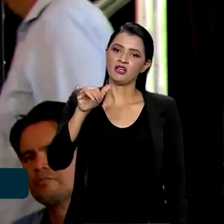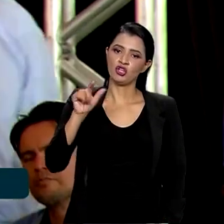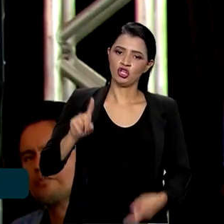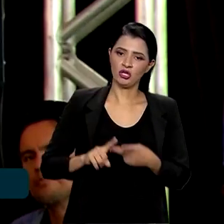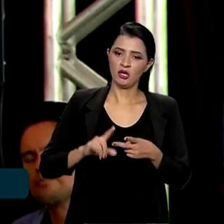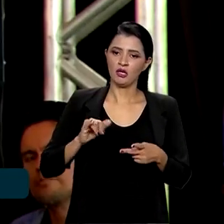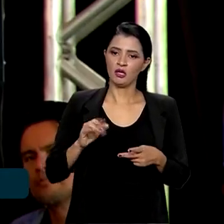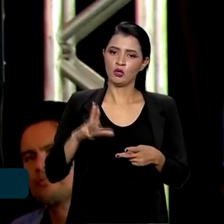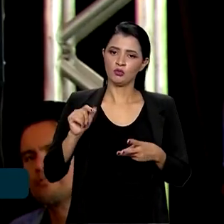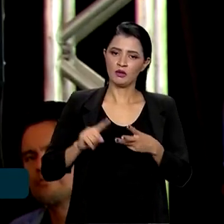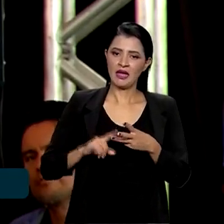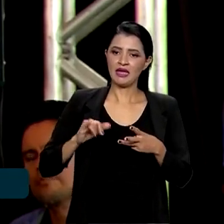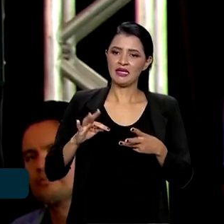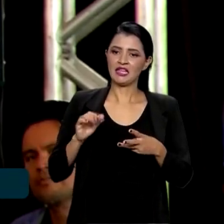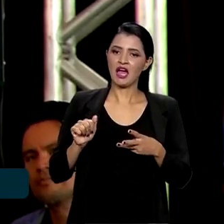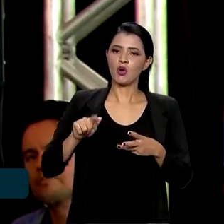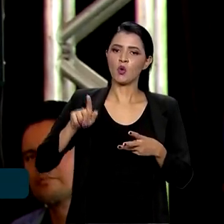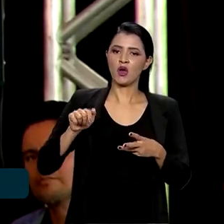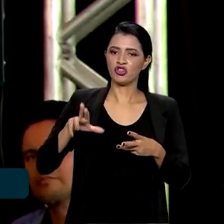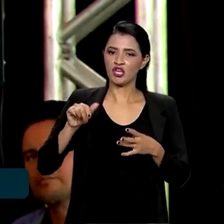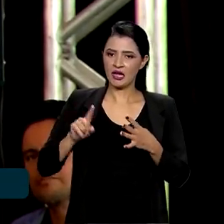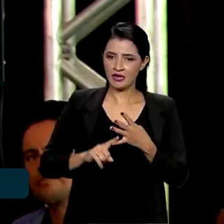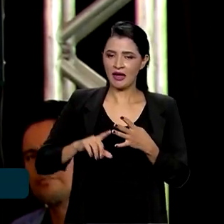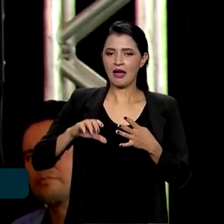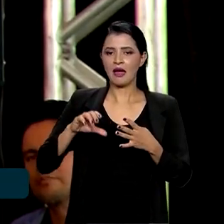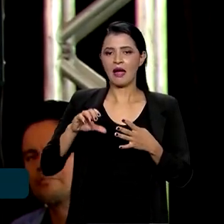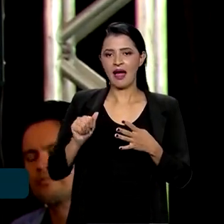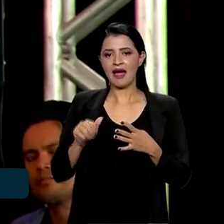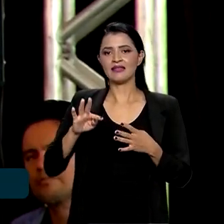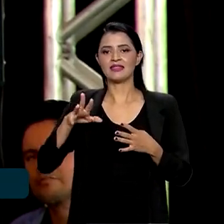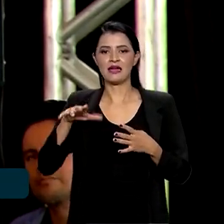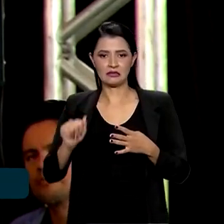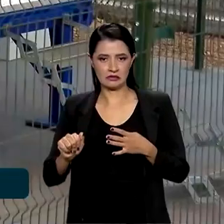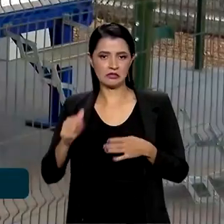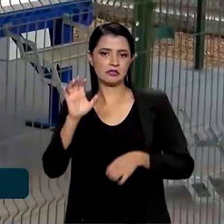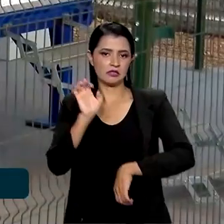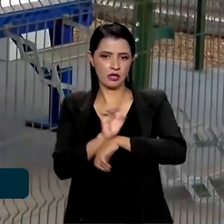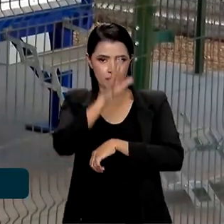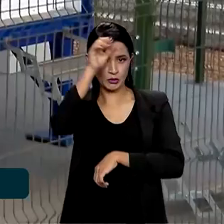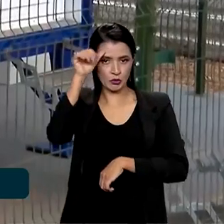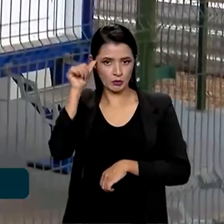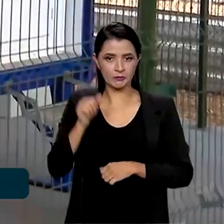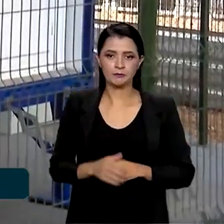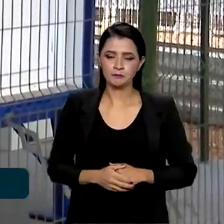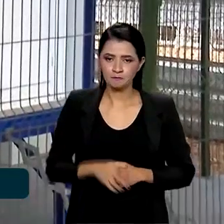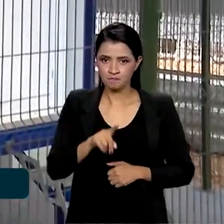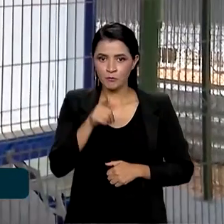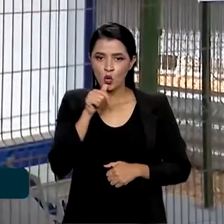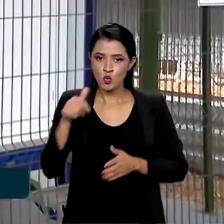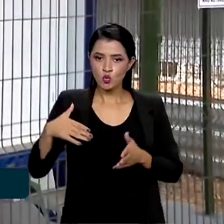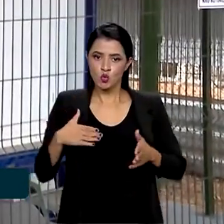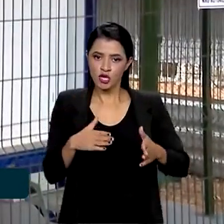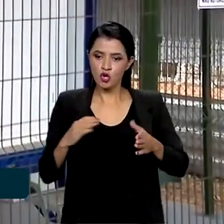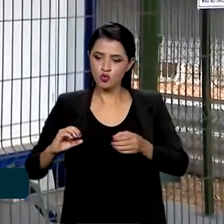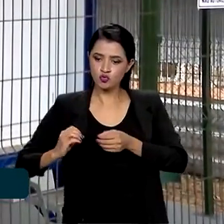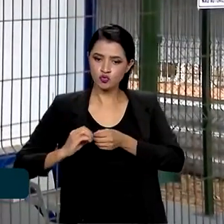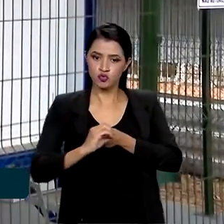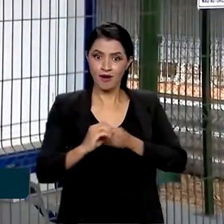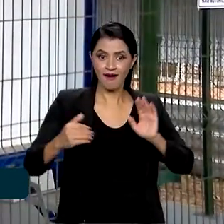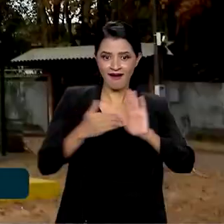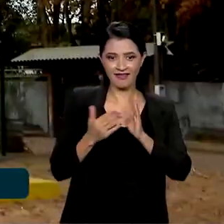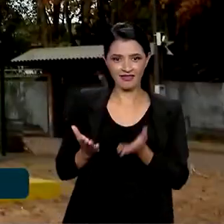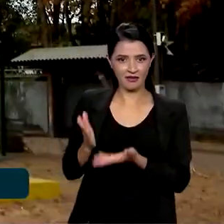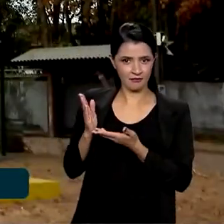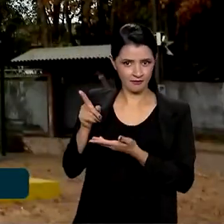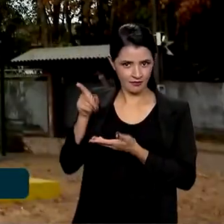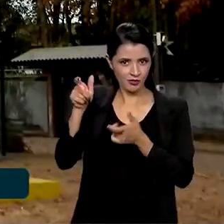Urucurituba, Itacoatiara e Altazes, no estado do Amazonas. Dos rios, os cabos vêm parar nesse container,